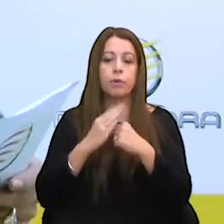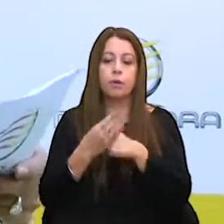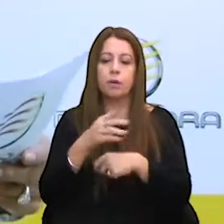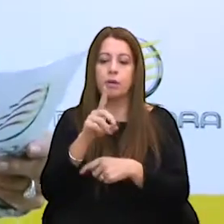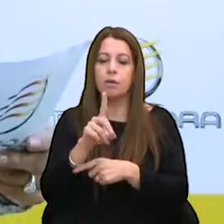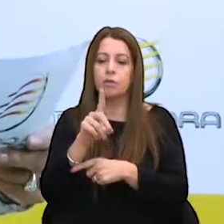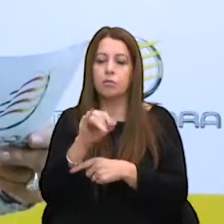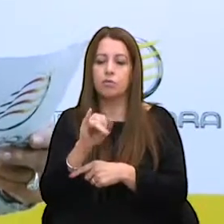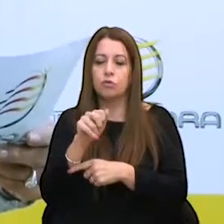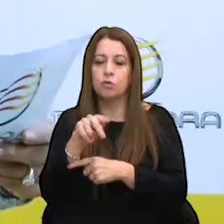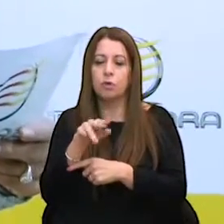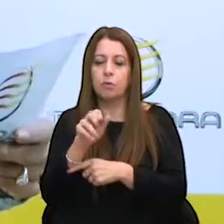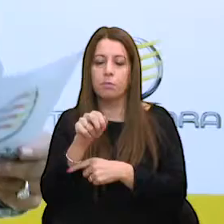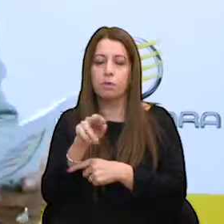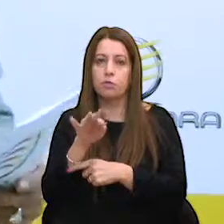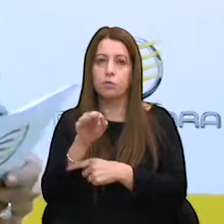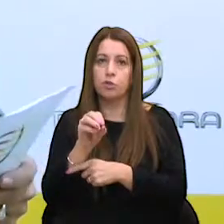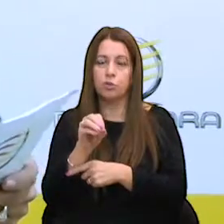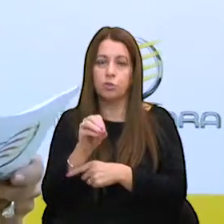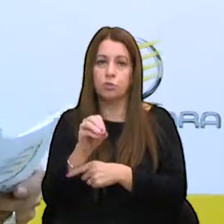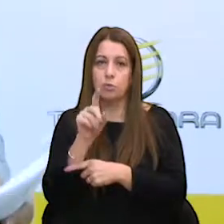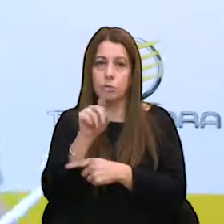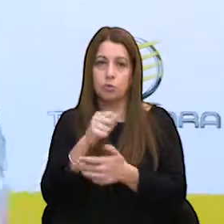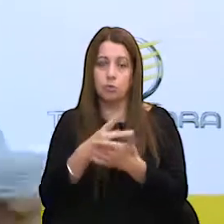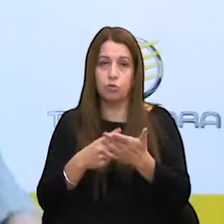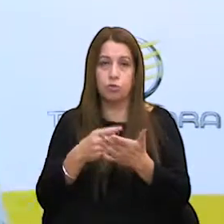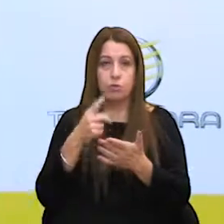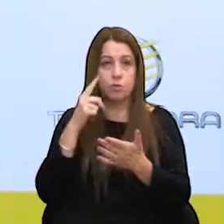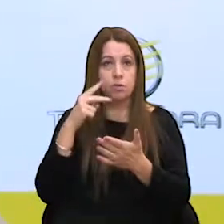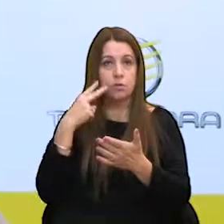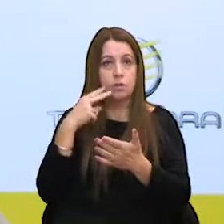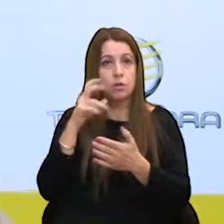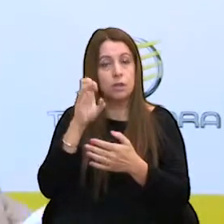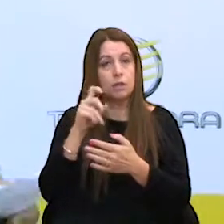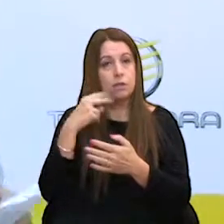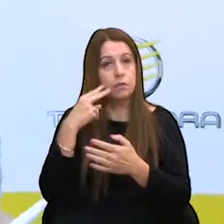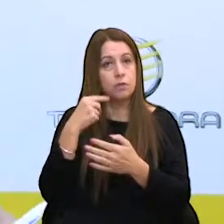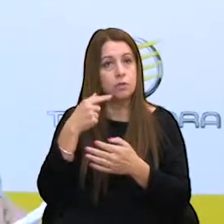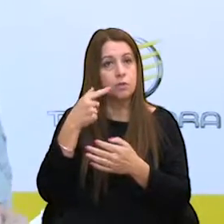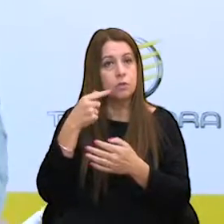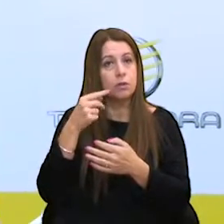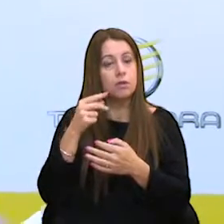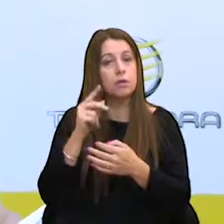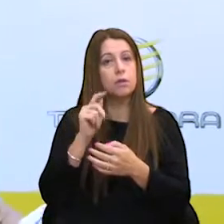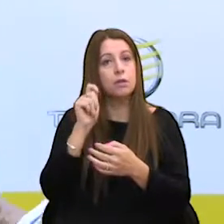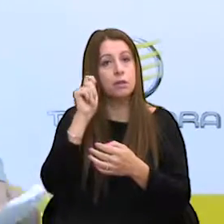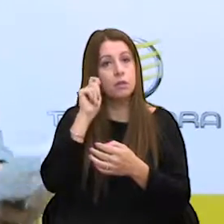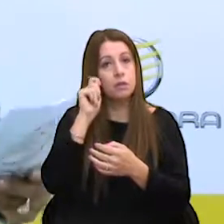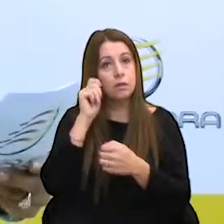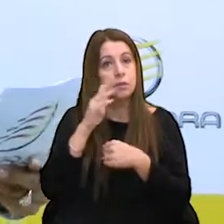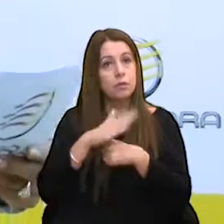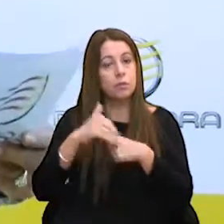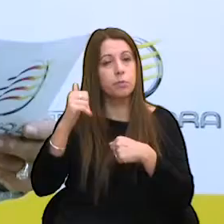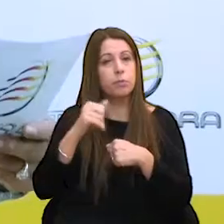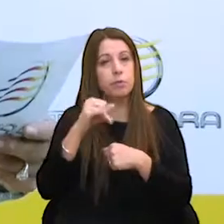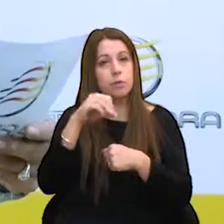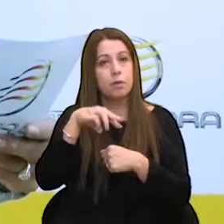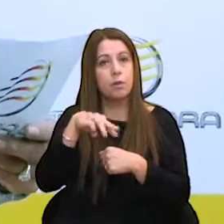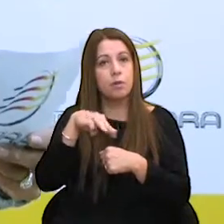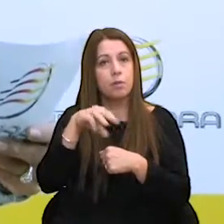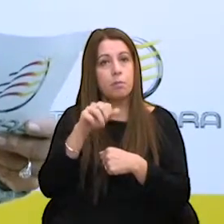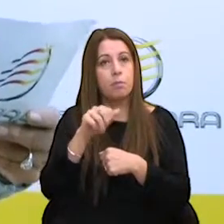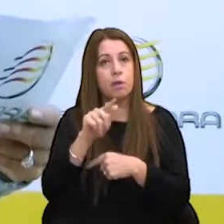no bairro Diamantino. Esse projeto era de autoria do ex-vereador Adelino Teles, conhecido como Magrão,